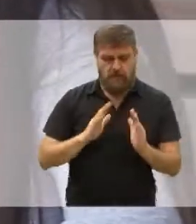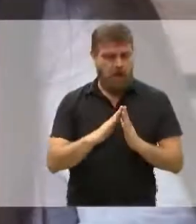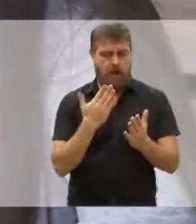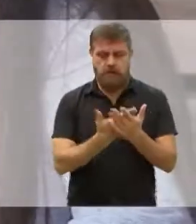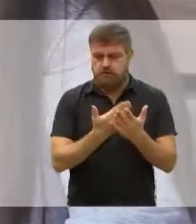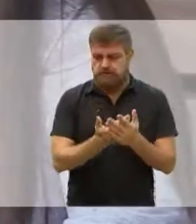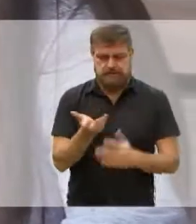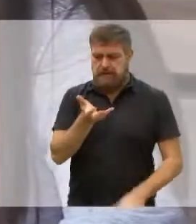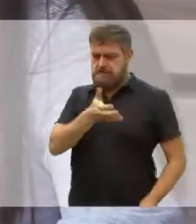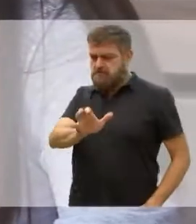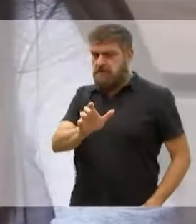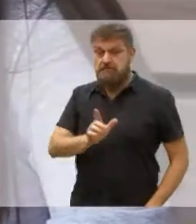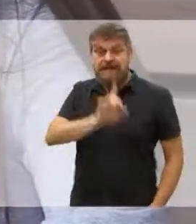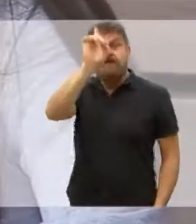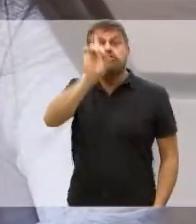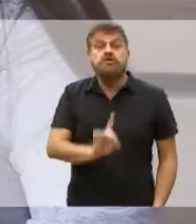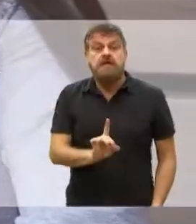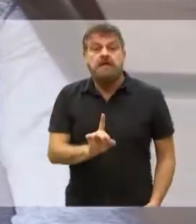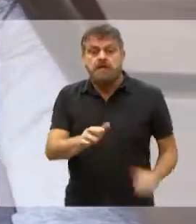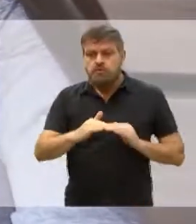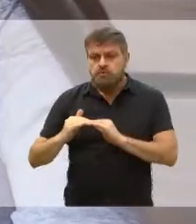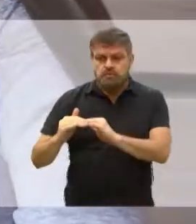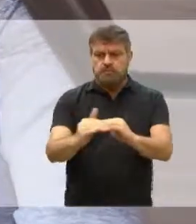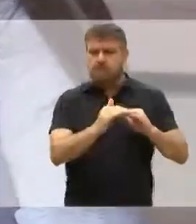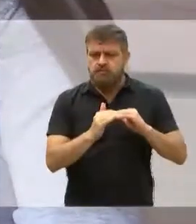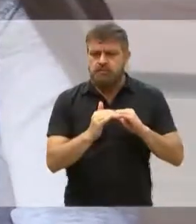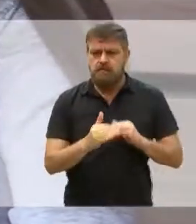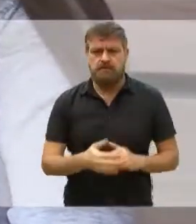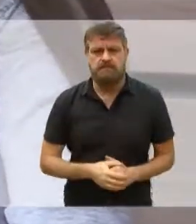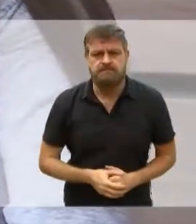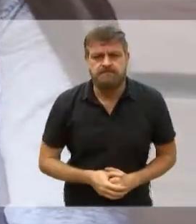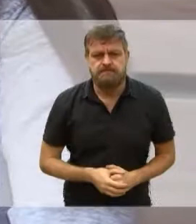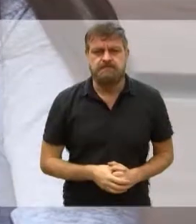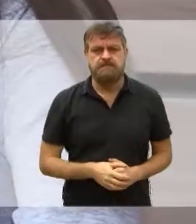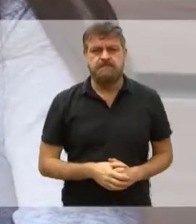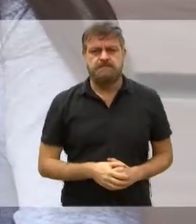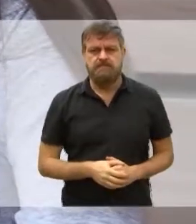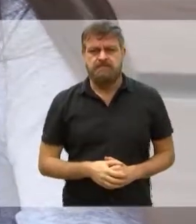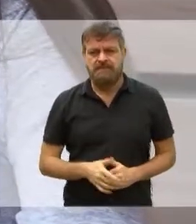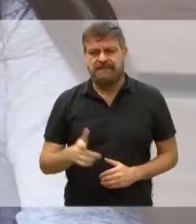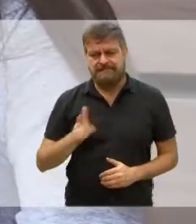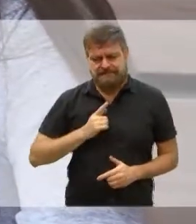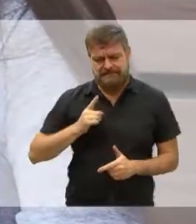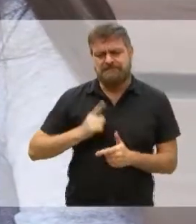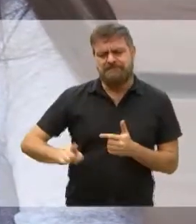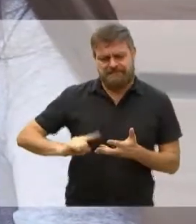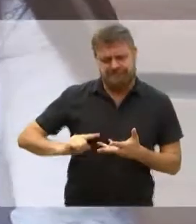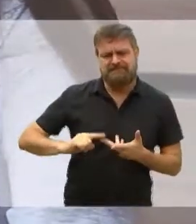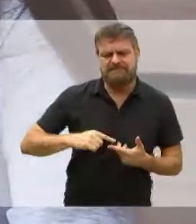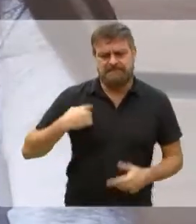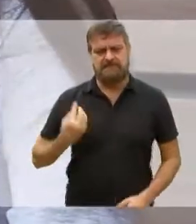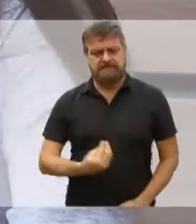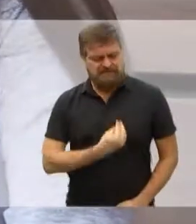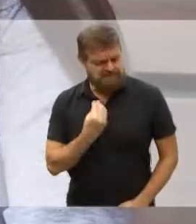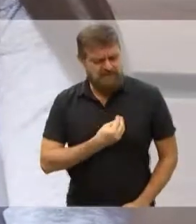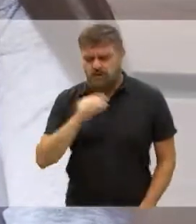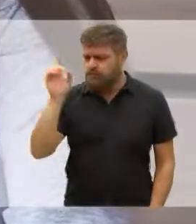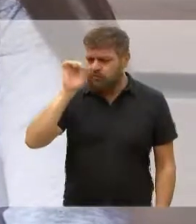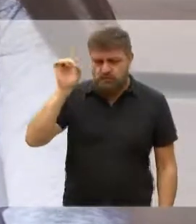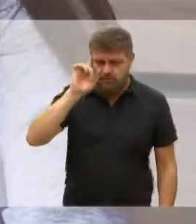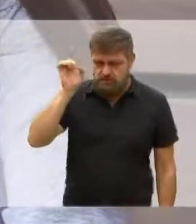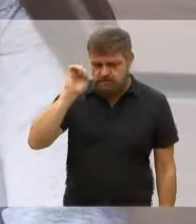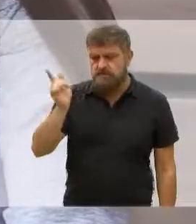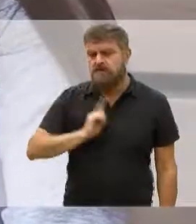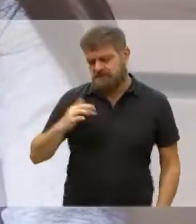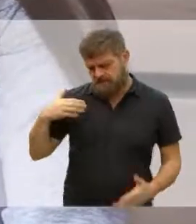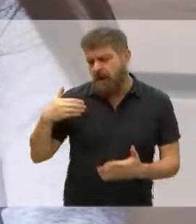escolas para conseguir, que é de direito dela, né? Esse tipo de situação a gente vive no dia